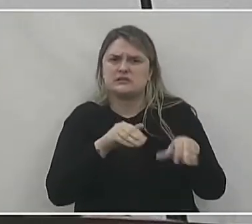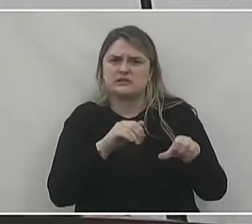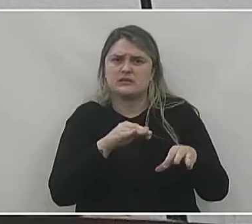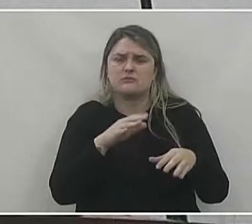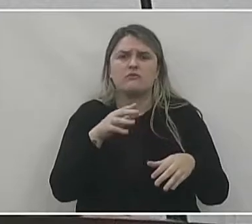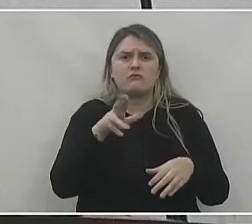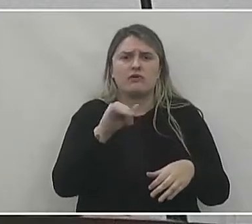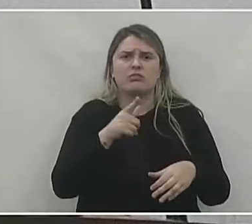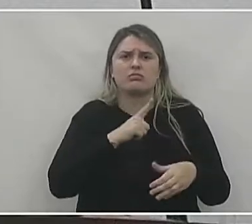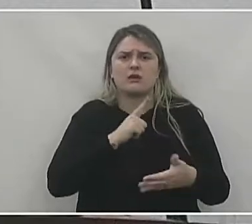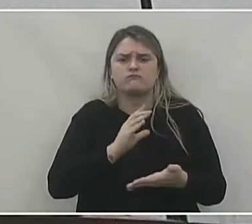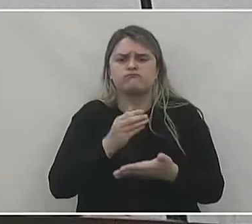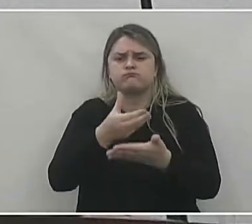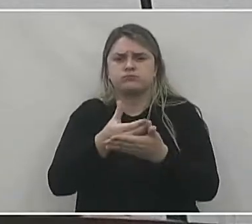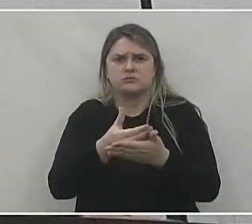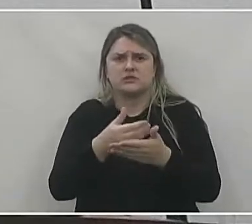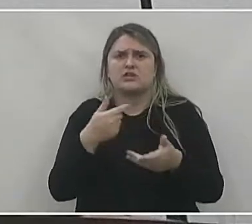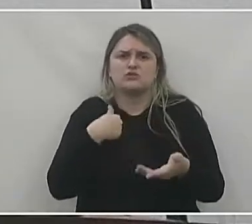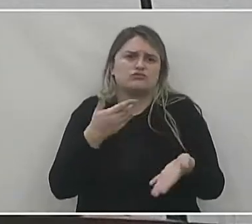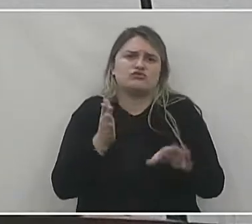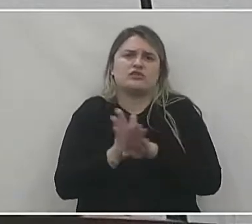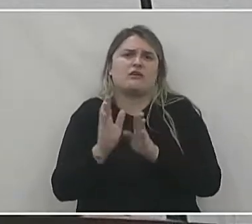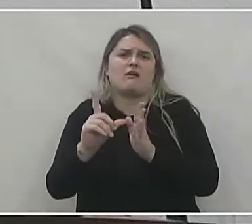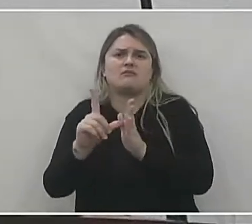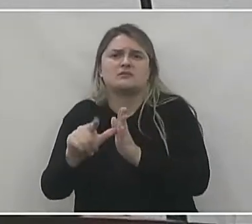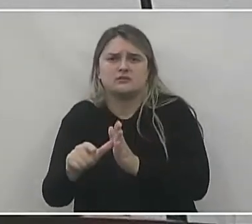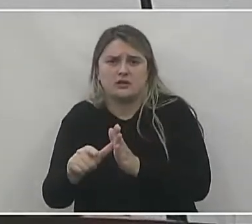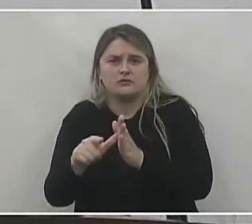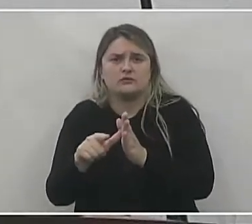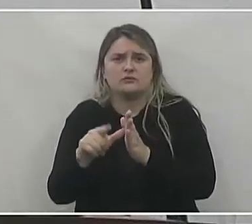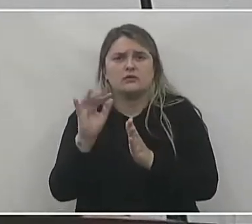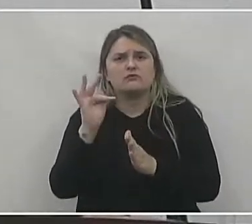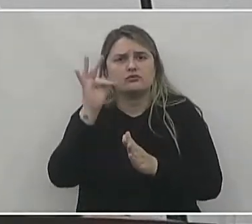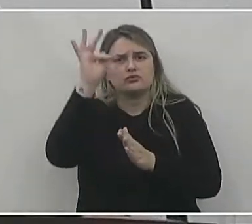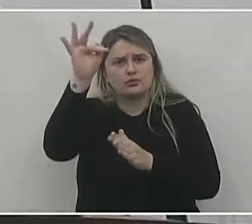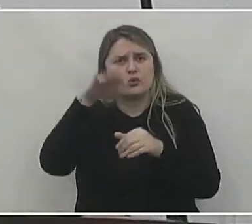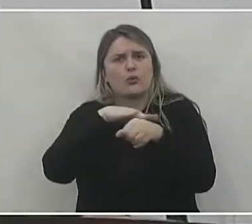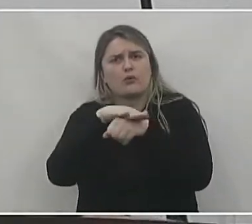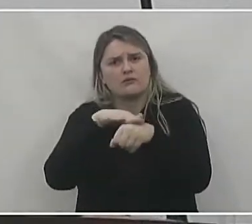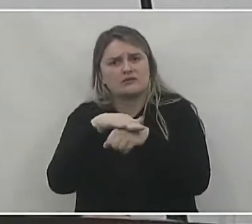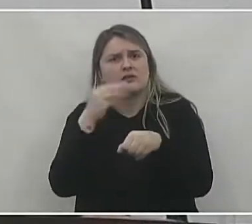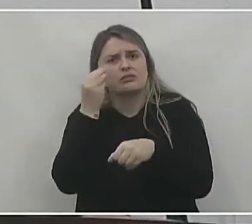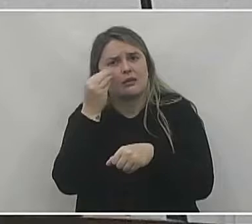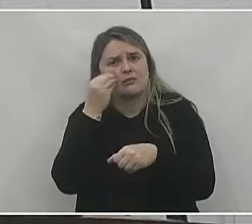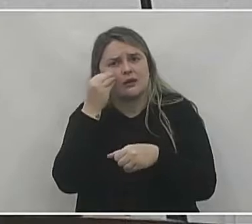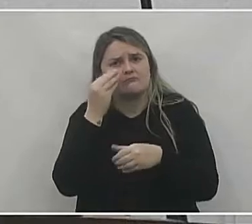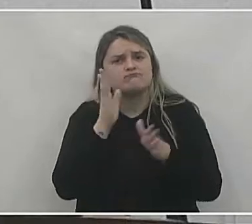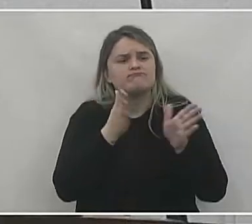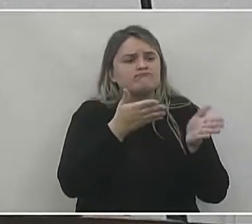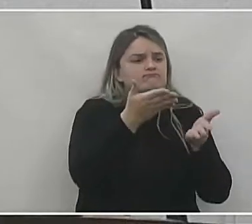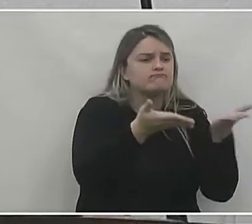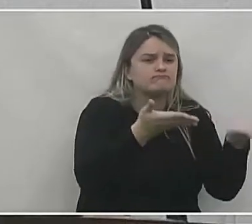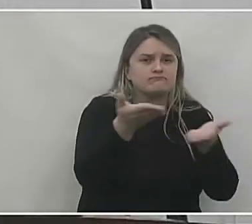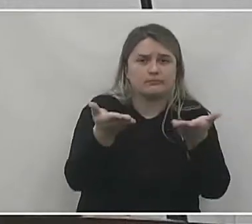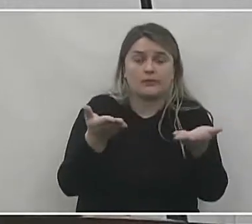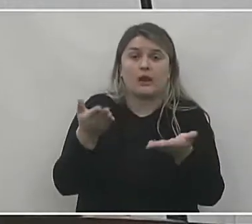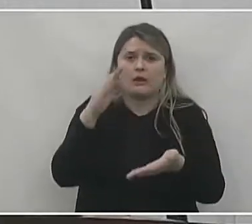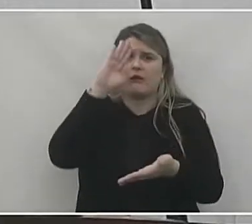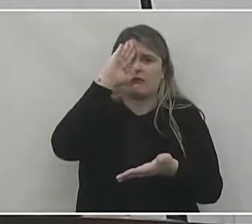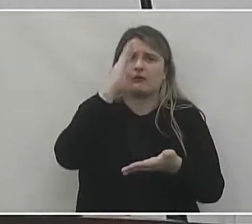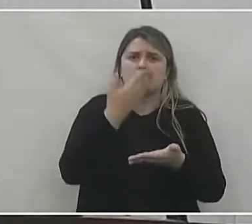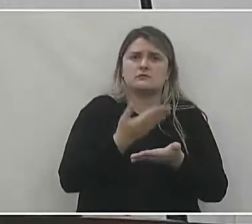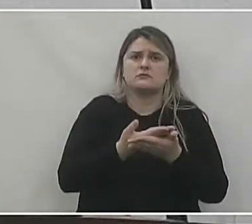eu cheguei atrasado lá, né? Daí a gente conversa para dar esse atendimento. E acredito que